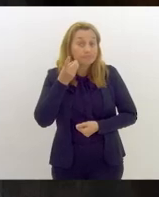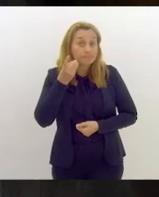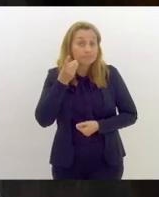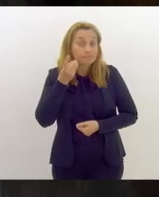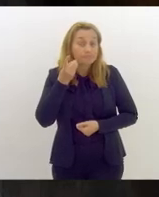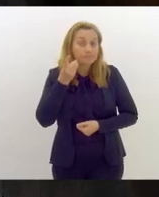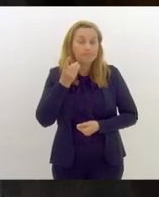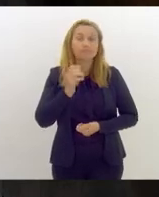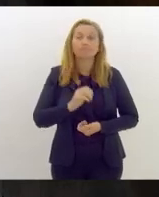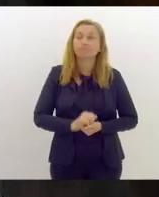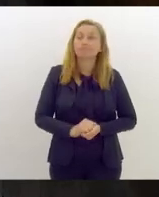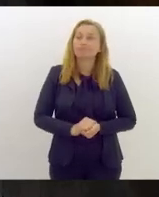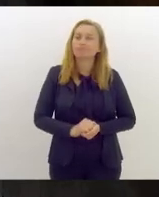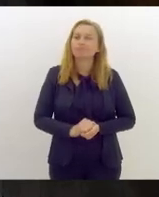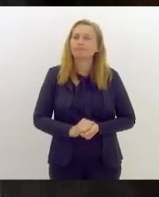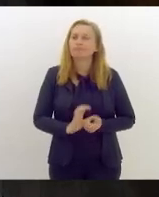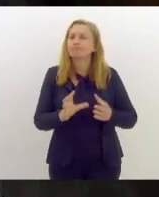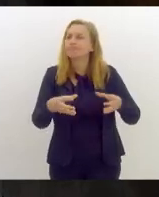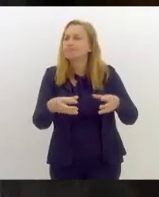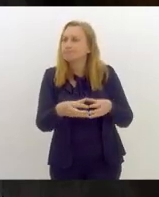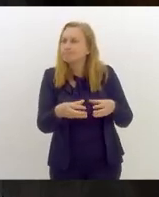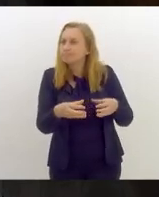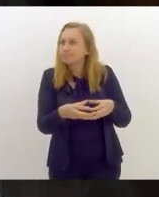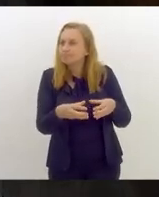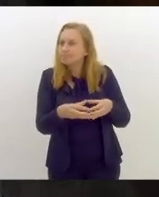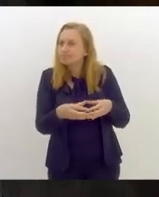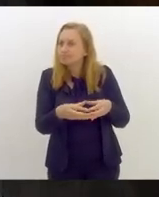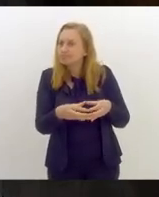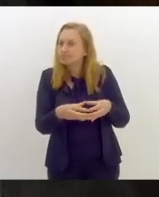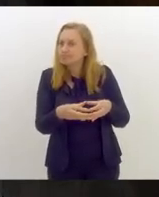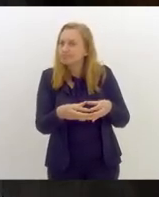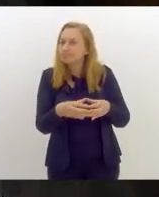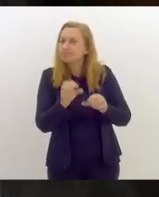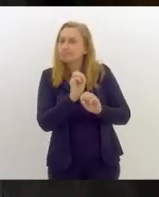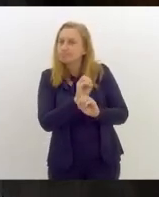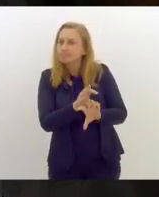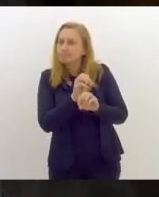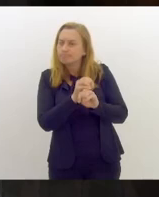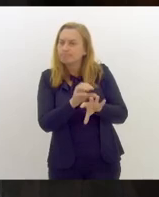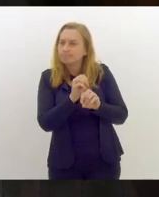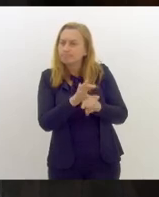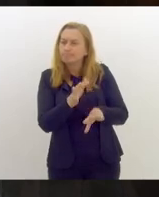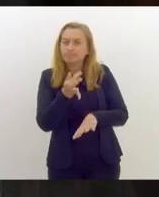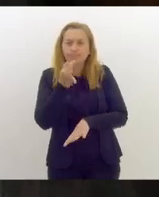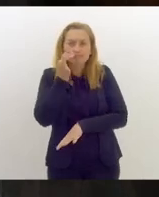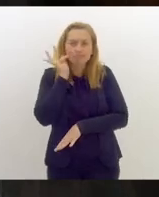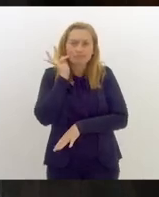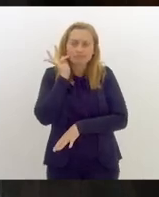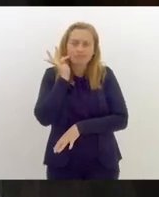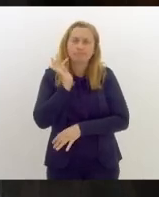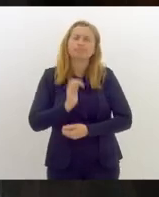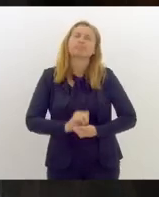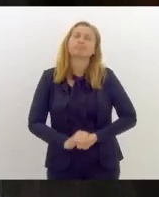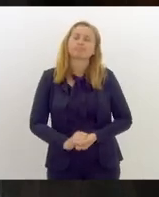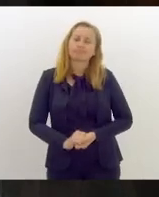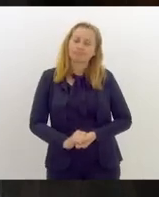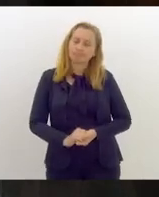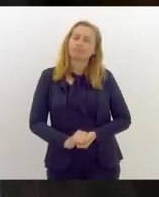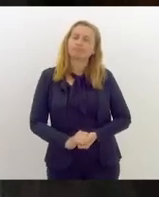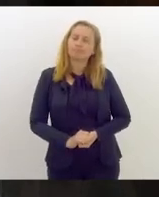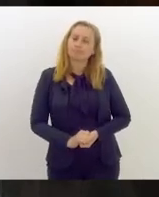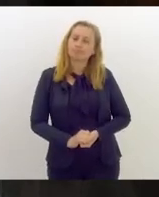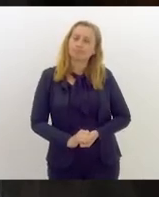que Preside a comissão de educação nosso companheiro Flávio